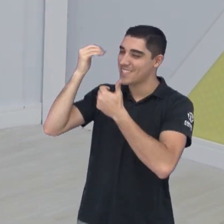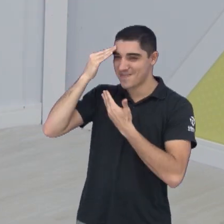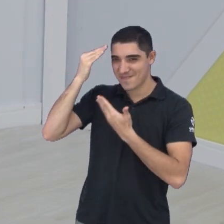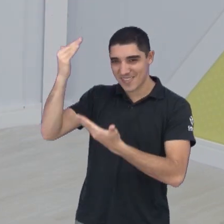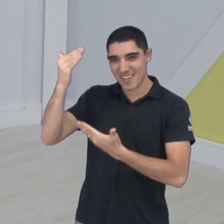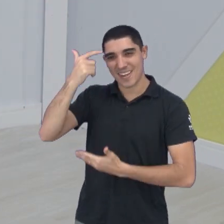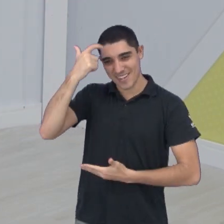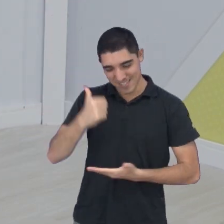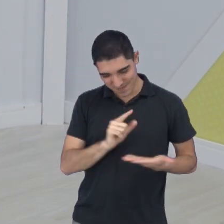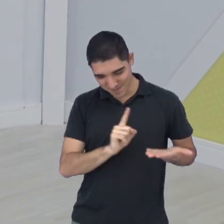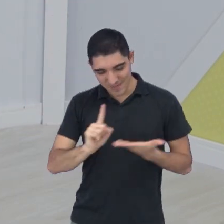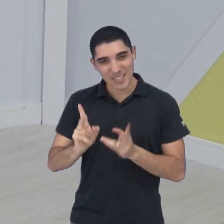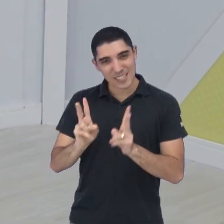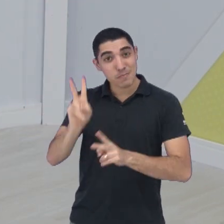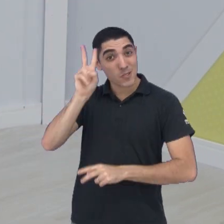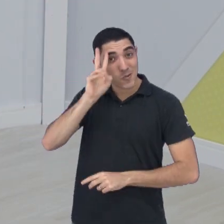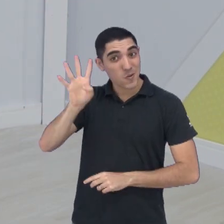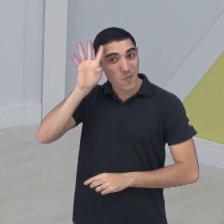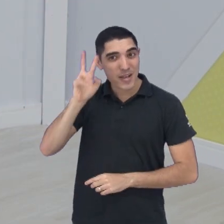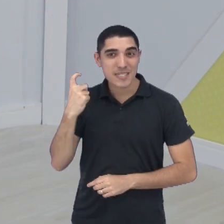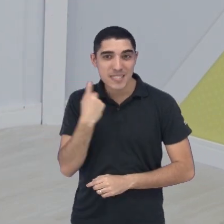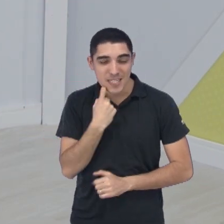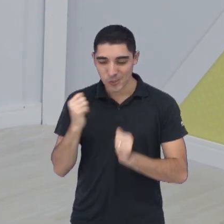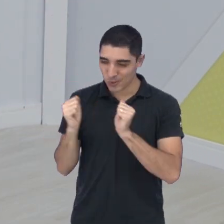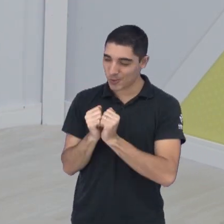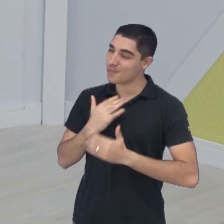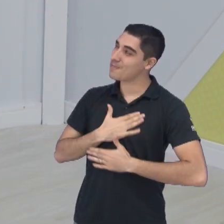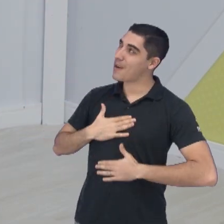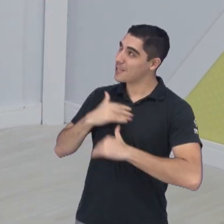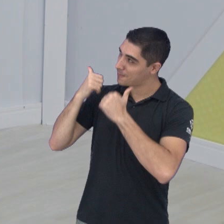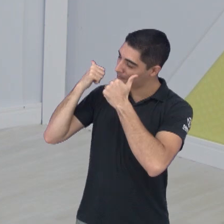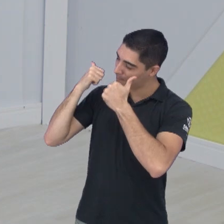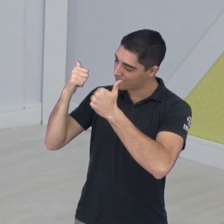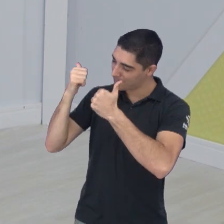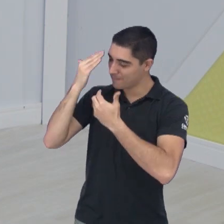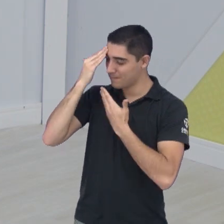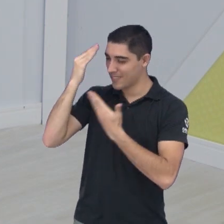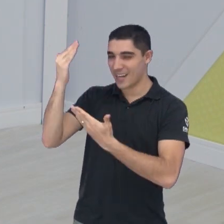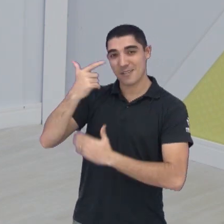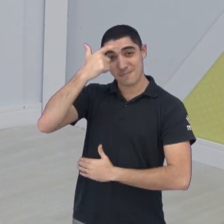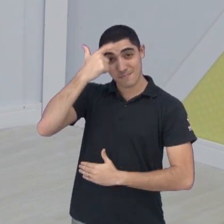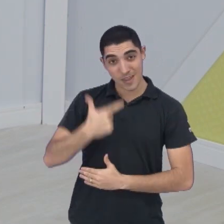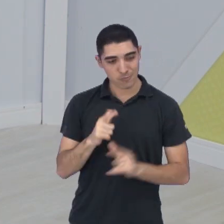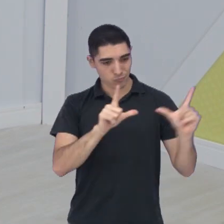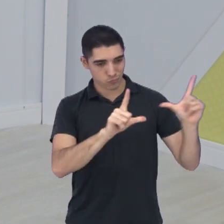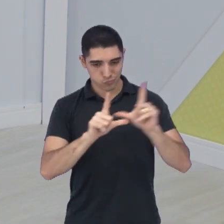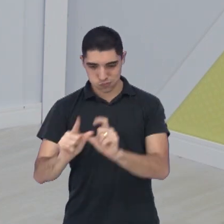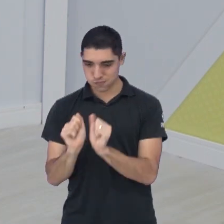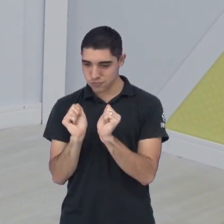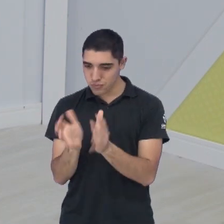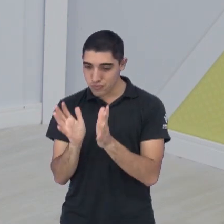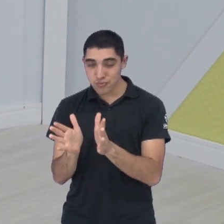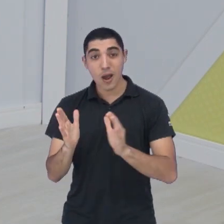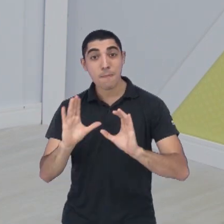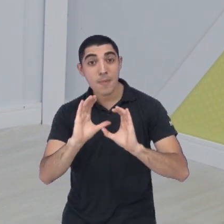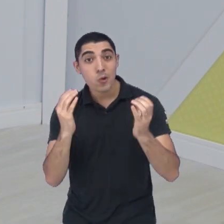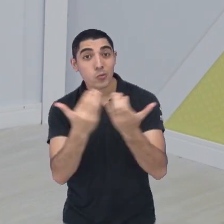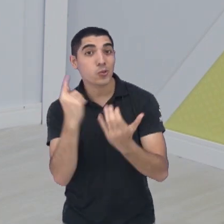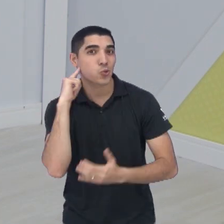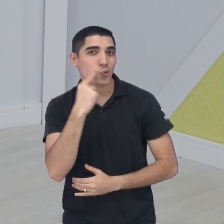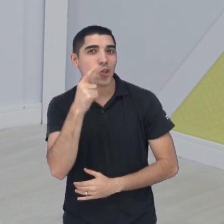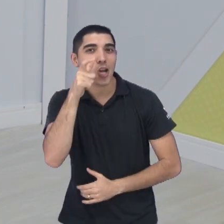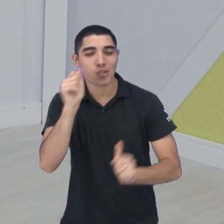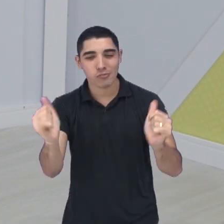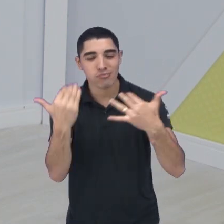maroto de toda segunda, quarta e sexta. Sempre um prazer ter você aqui, Luizão. O Luizão que sempre leva a informação para a comunidade surda que